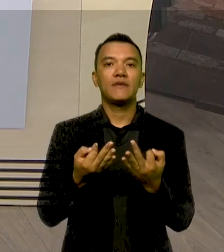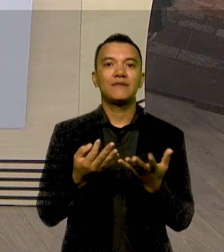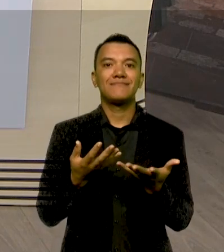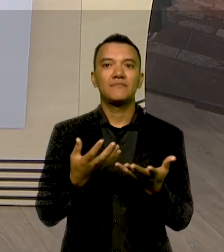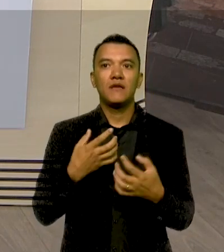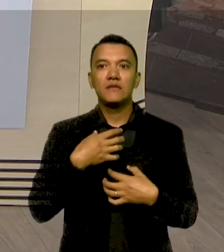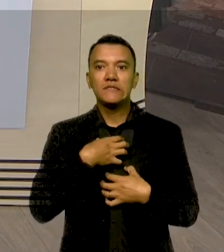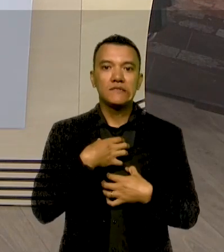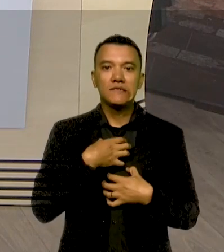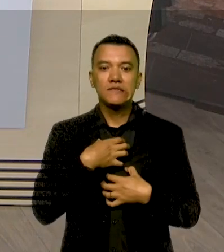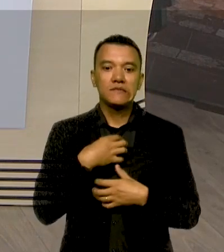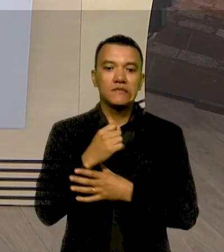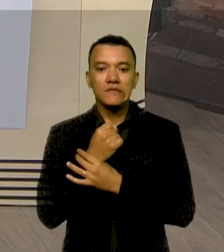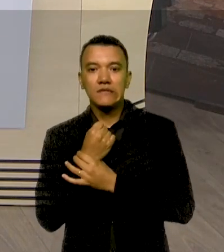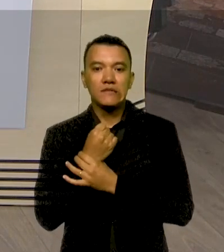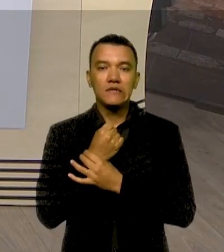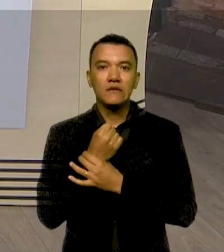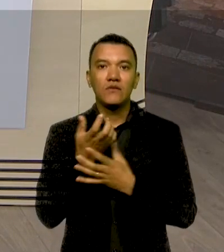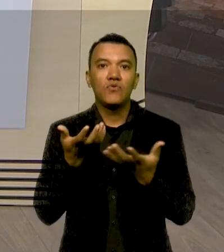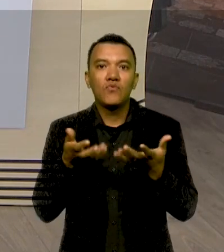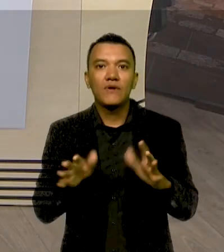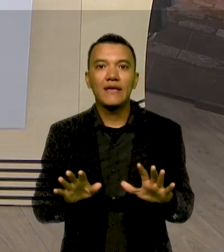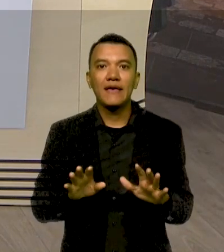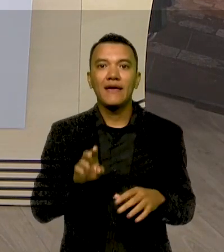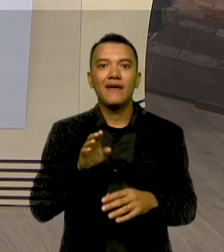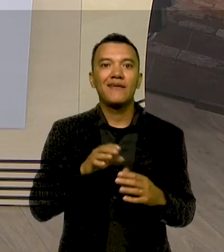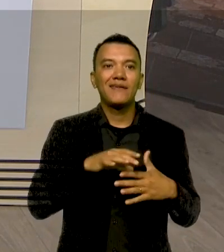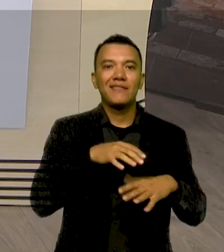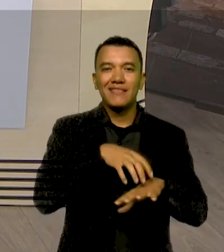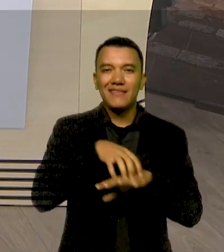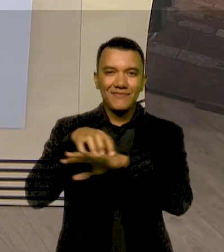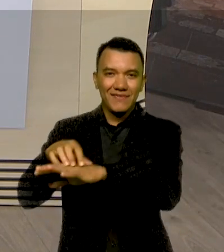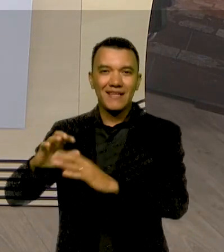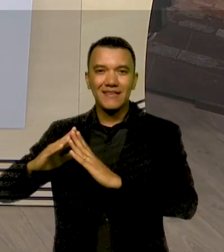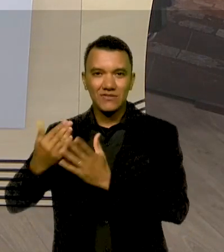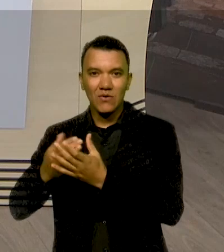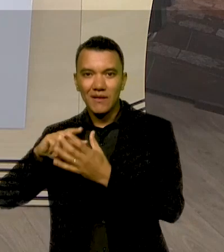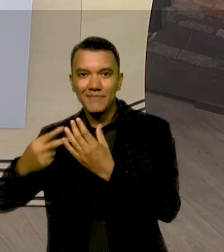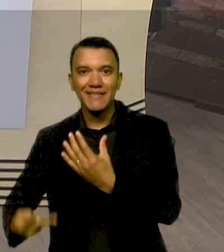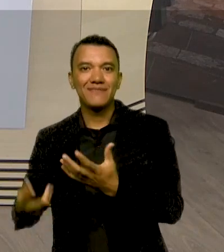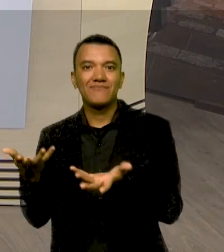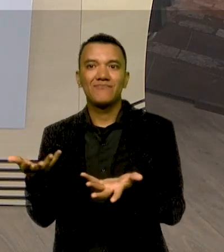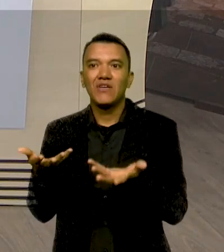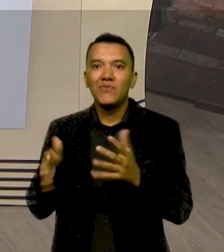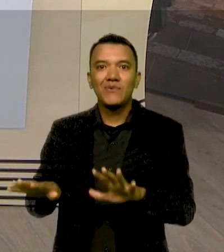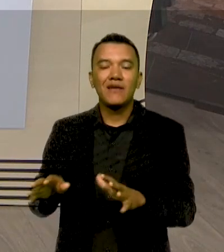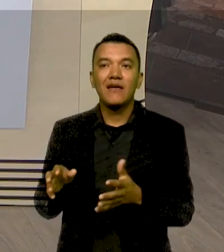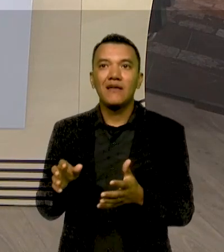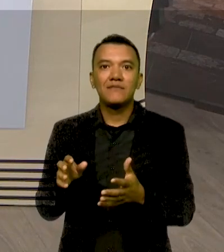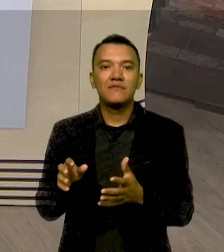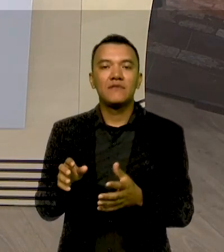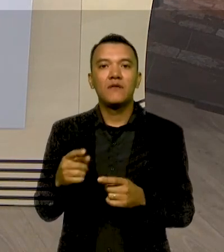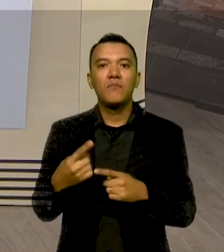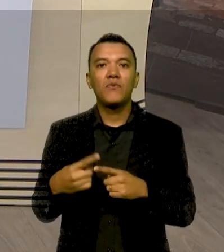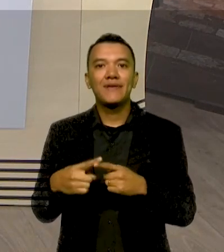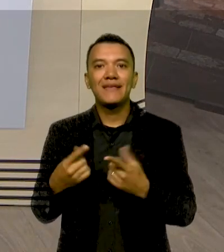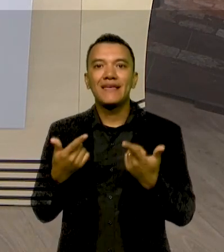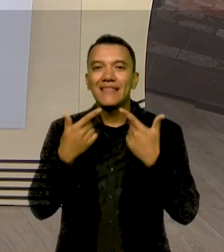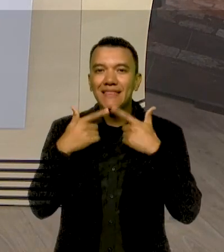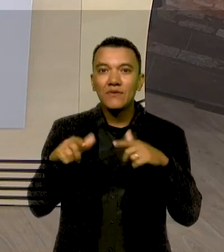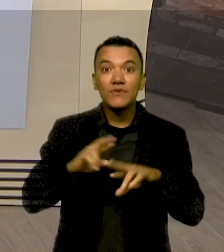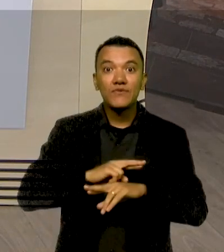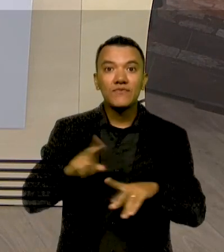sente insegura de levar até a escola bilíngue, de que essa criança aprenda a língua de sinais, porque é uma língua